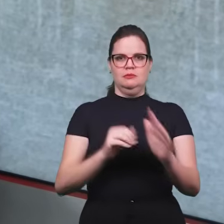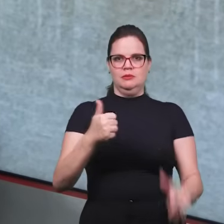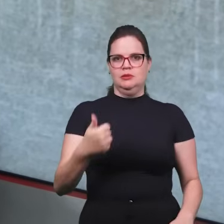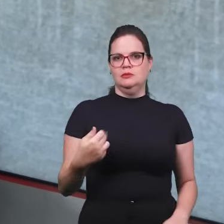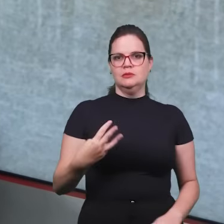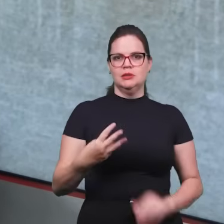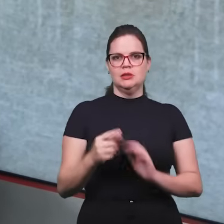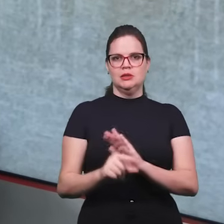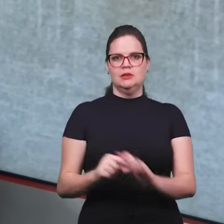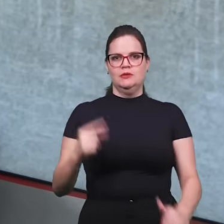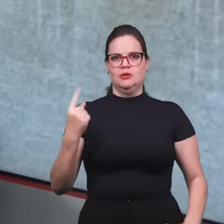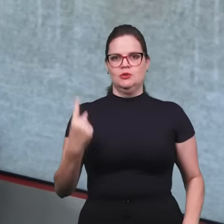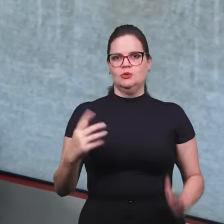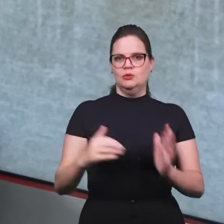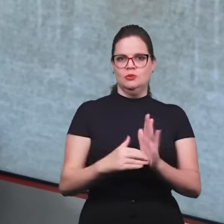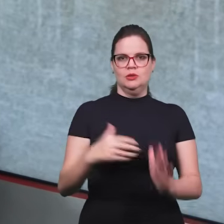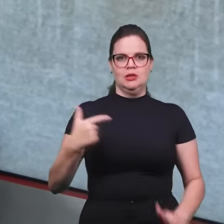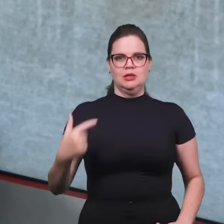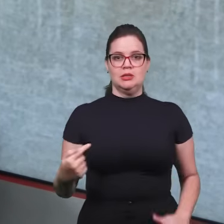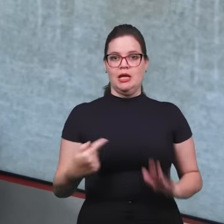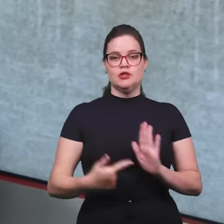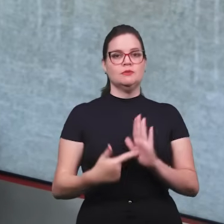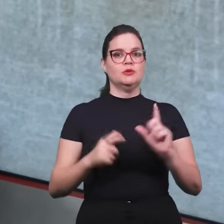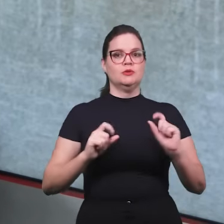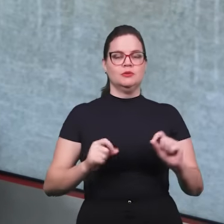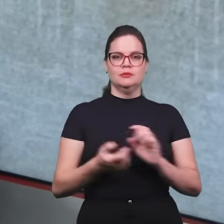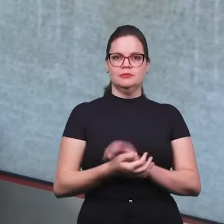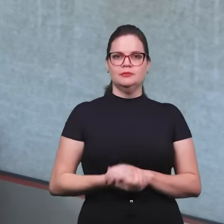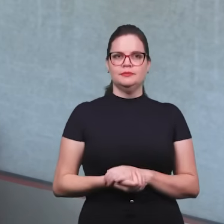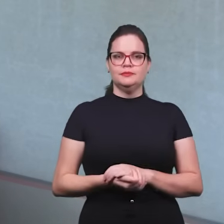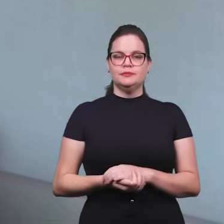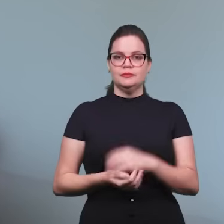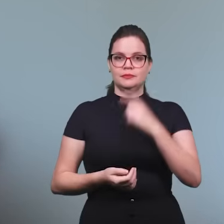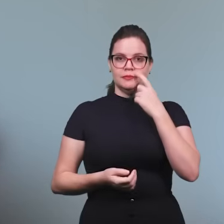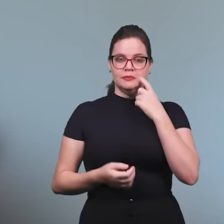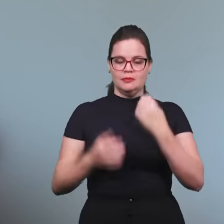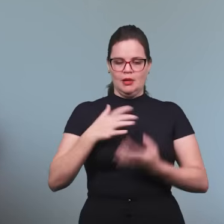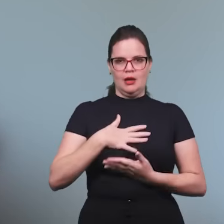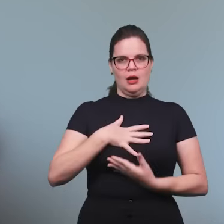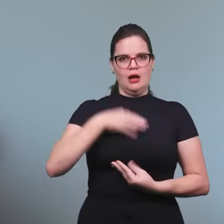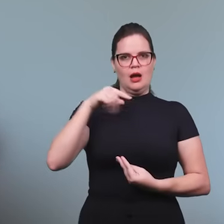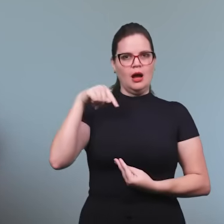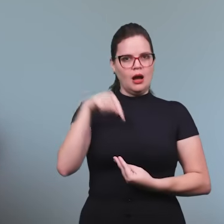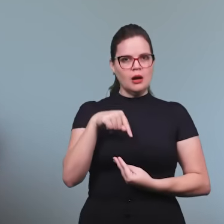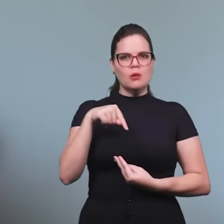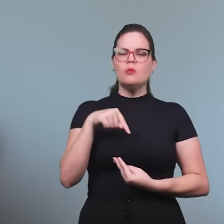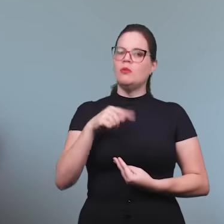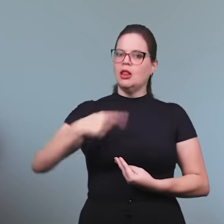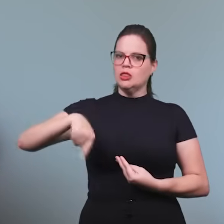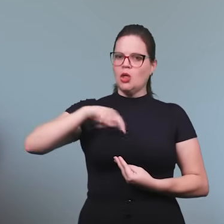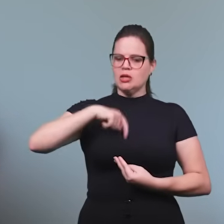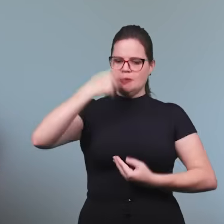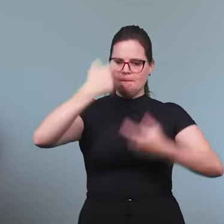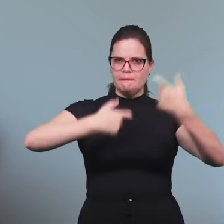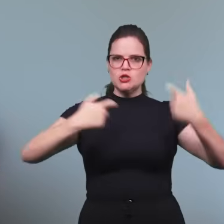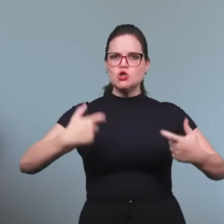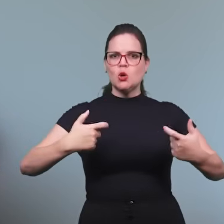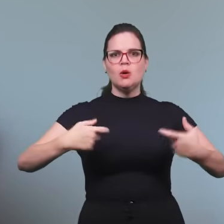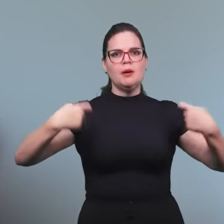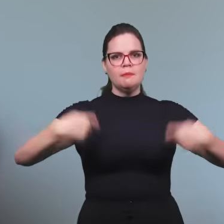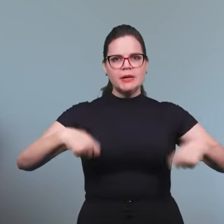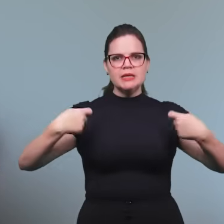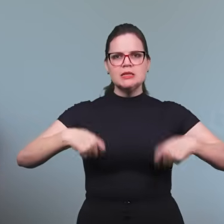no versículo 1 e o versículo 7, quando diz assim: toda alma está sujeita às autoridades